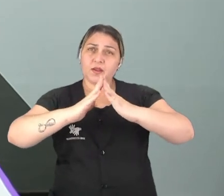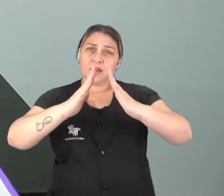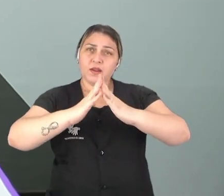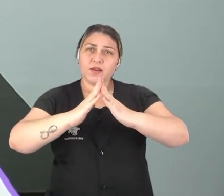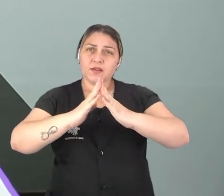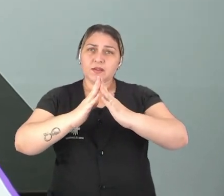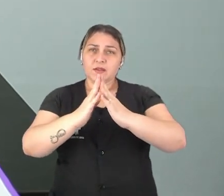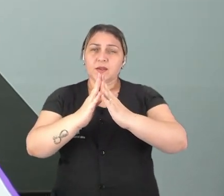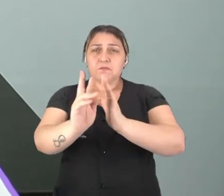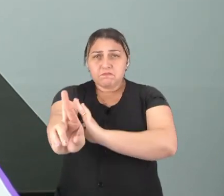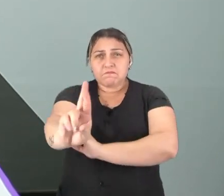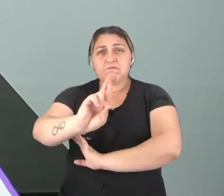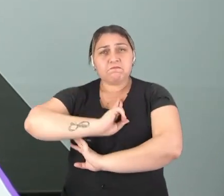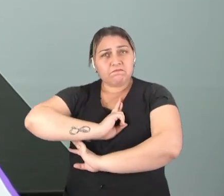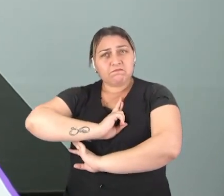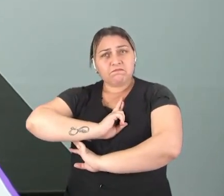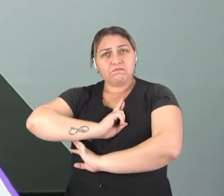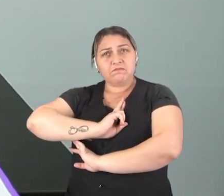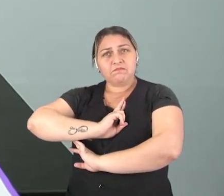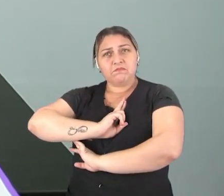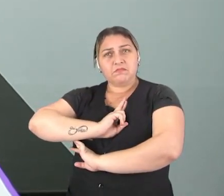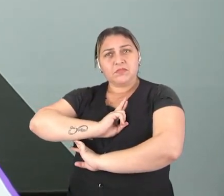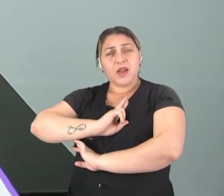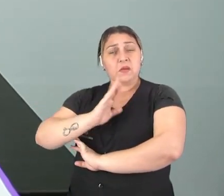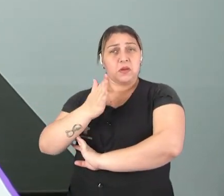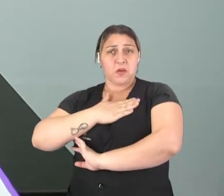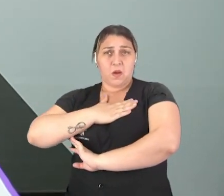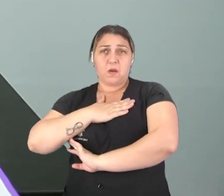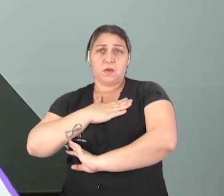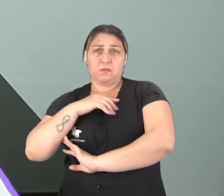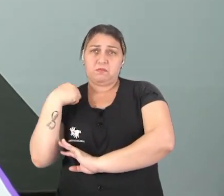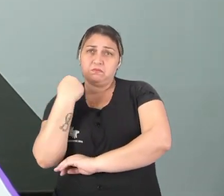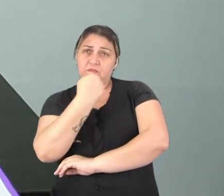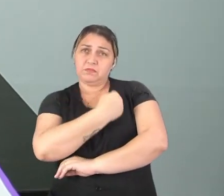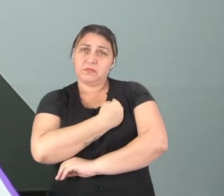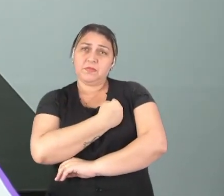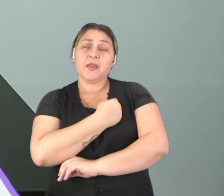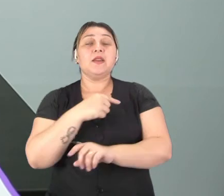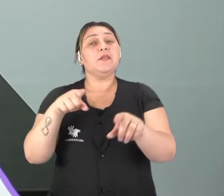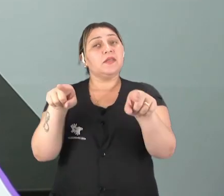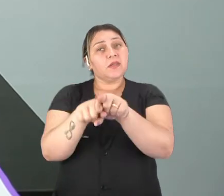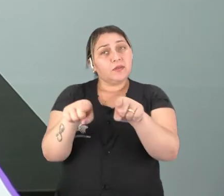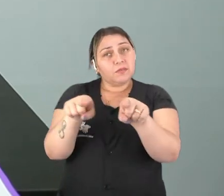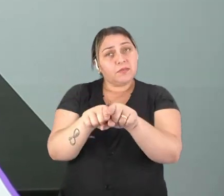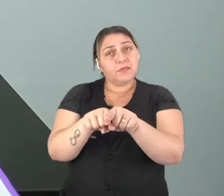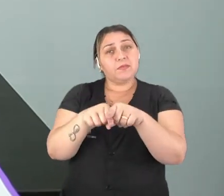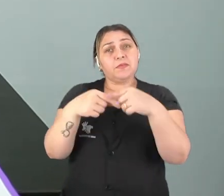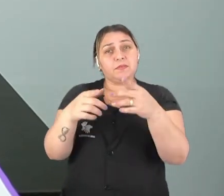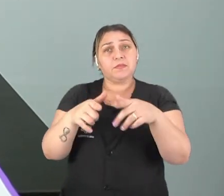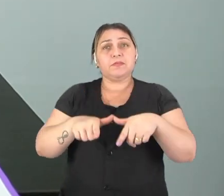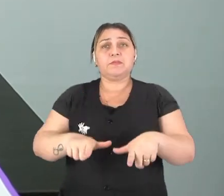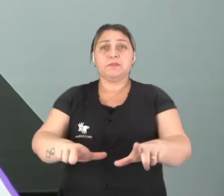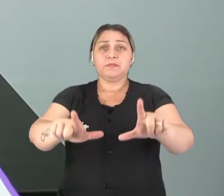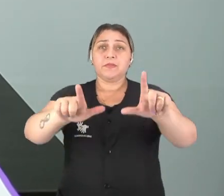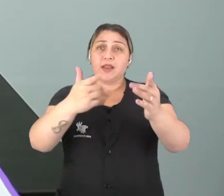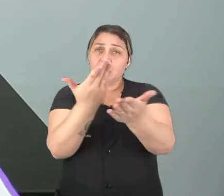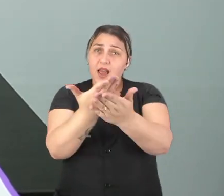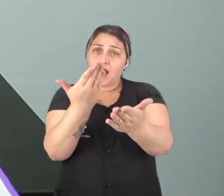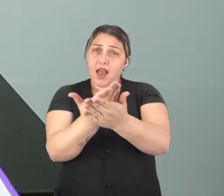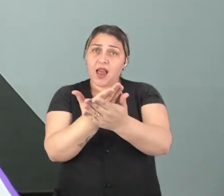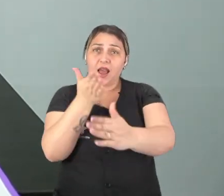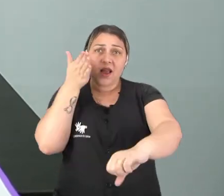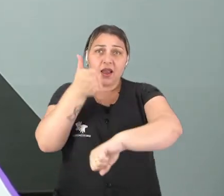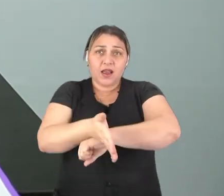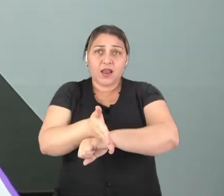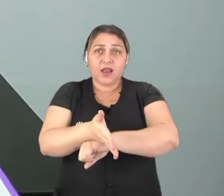Me conta aí pra alguém, conta aí pra gente. E também, para acessar essa aula